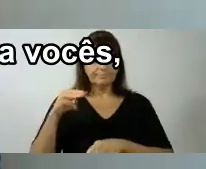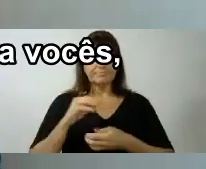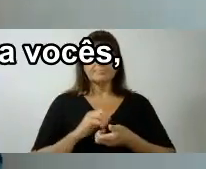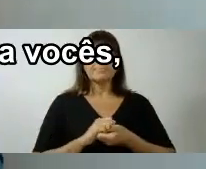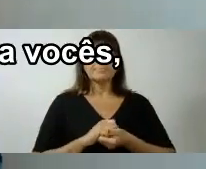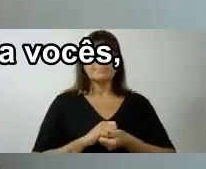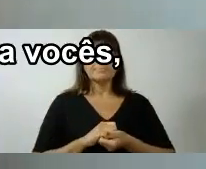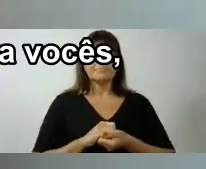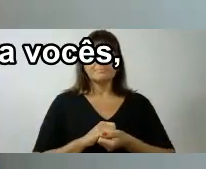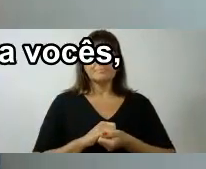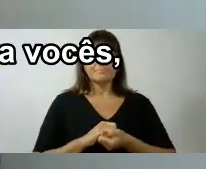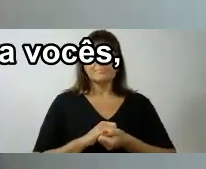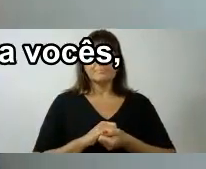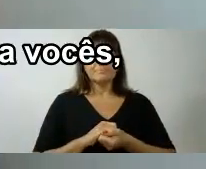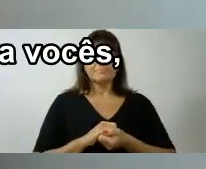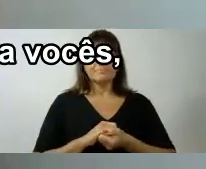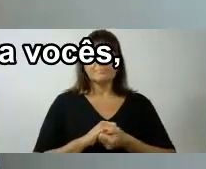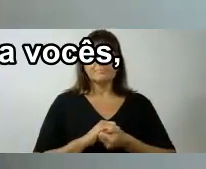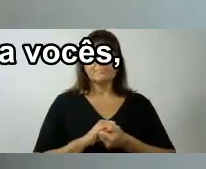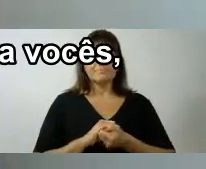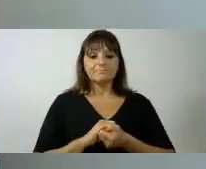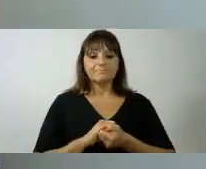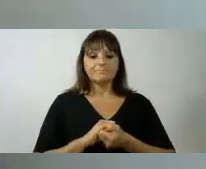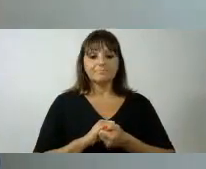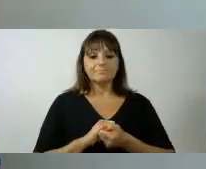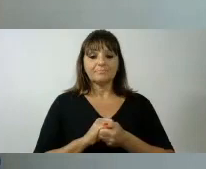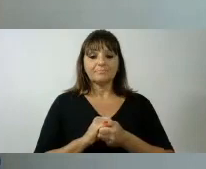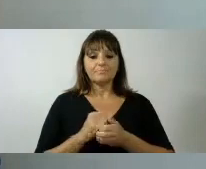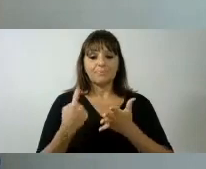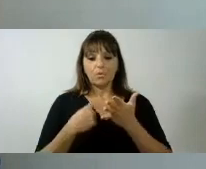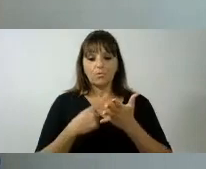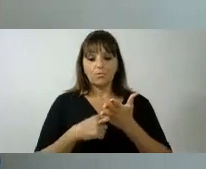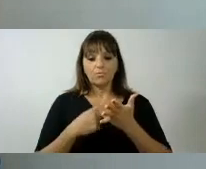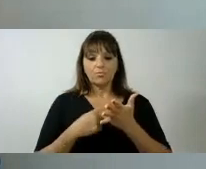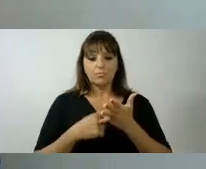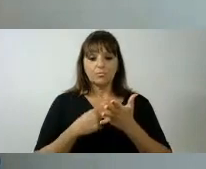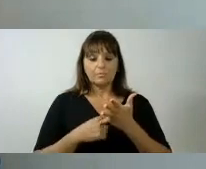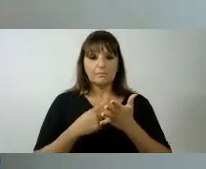E confirma para mim, Slay, quando ela estiver aparecendo para vocês. Por gentileza.